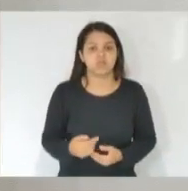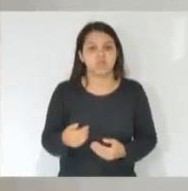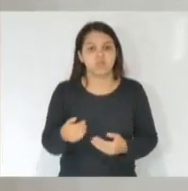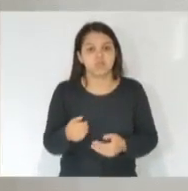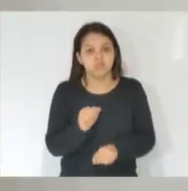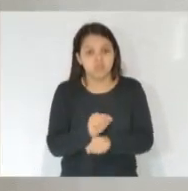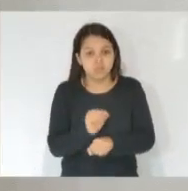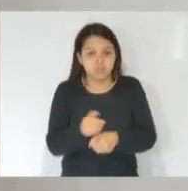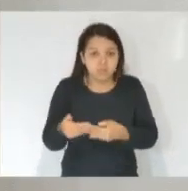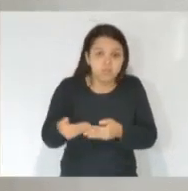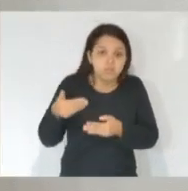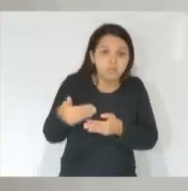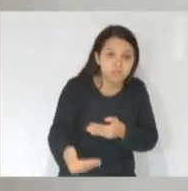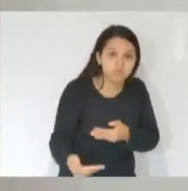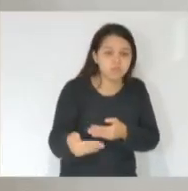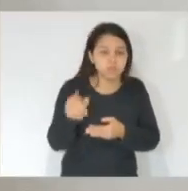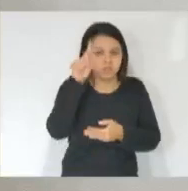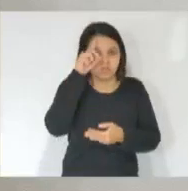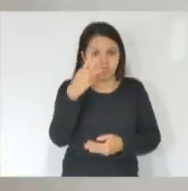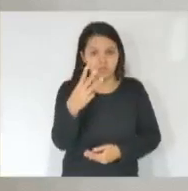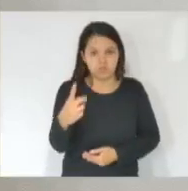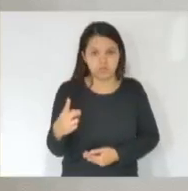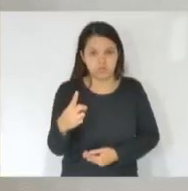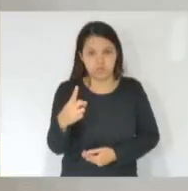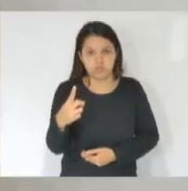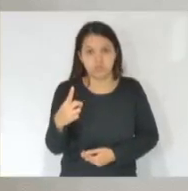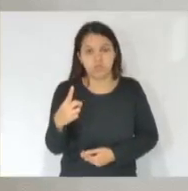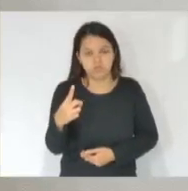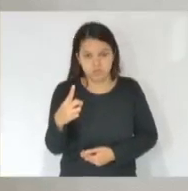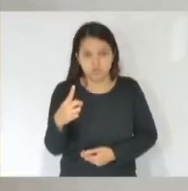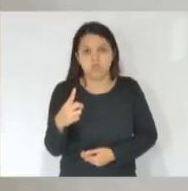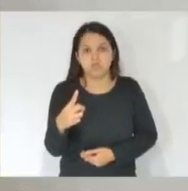31/8, que a gente faça a votação amanhã e